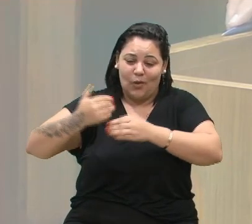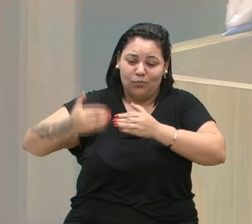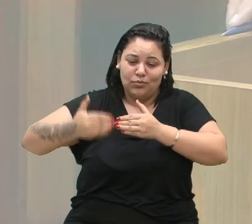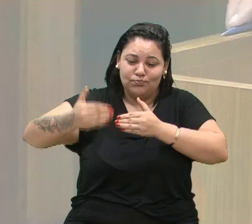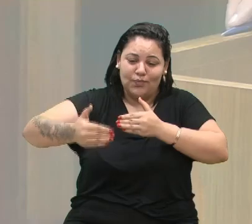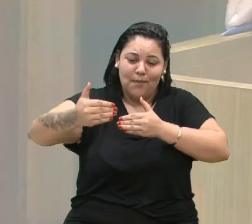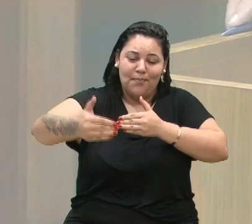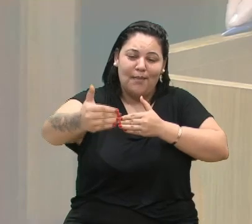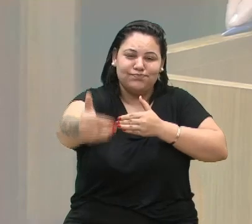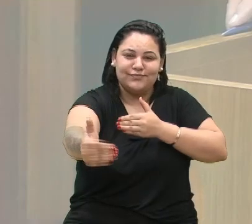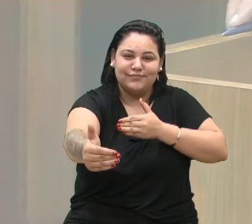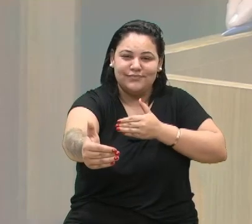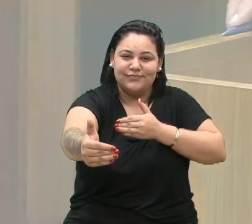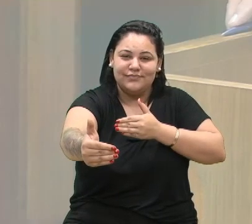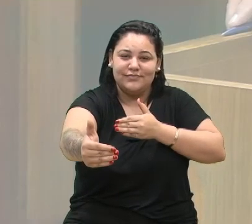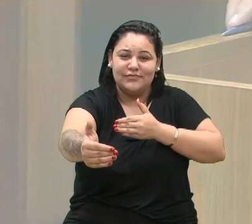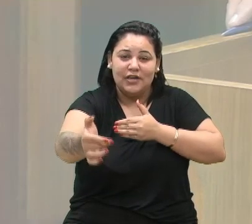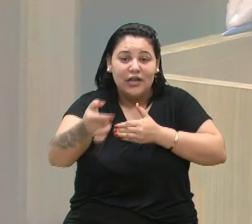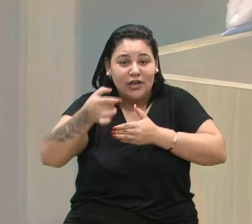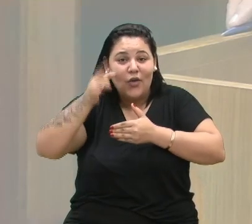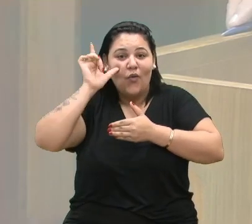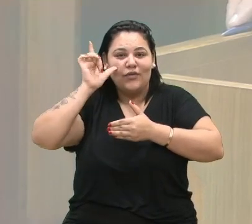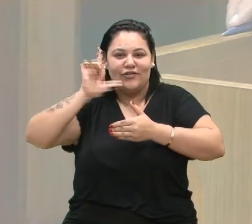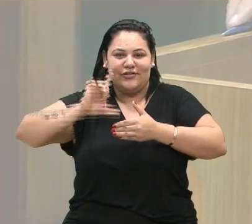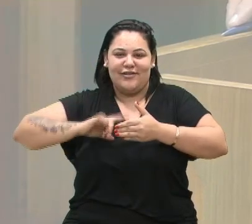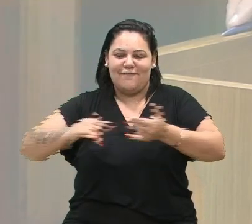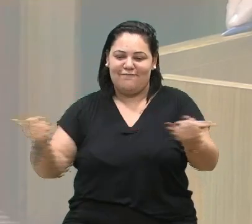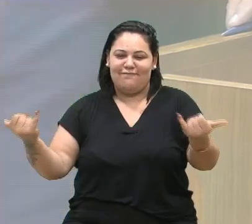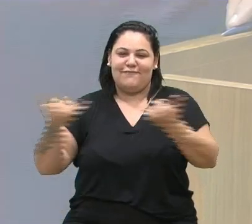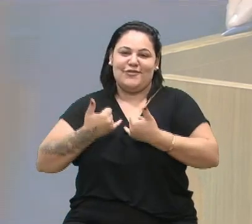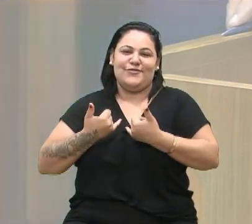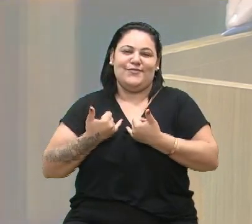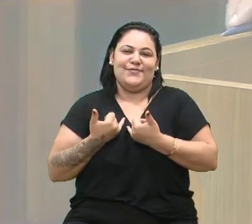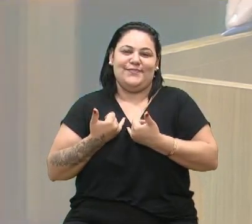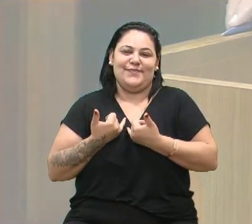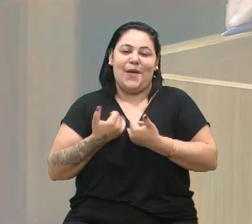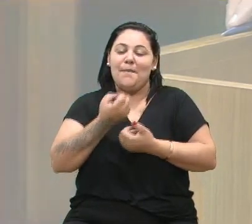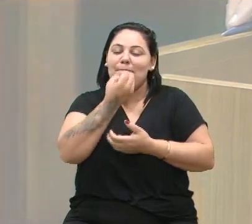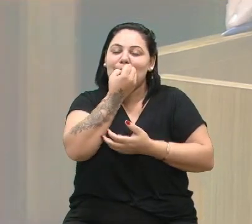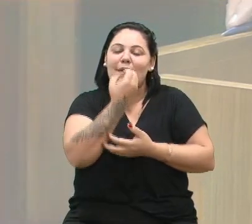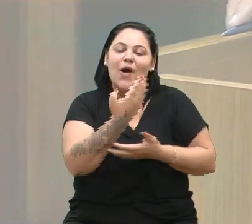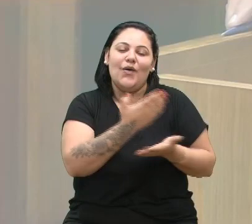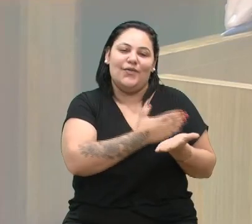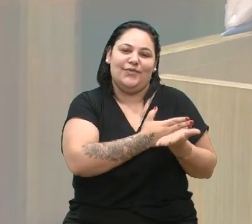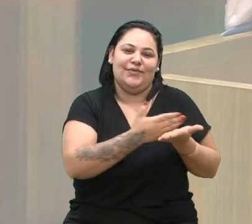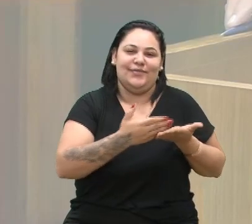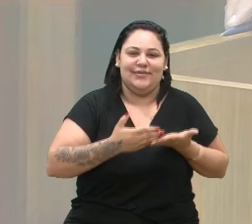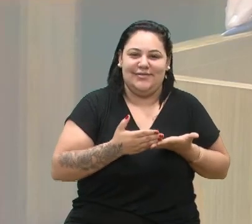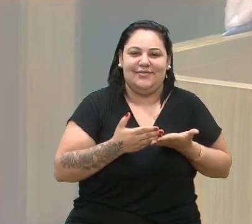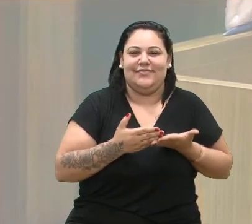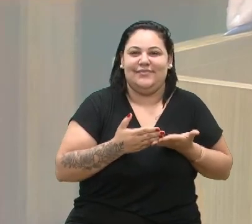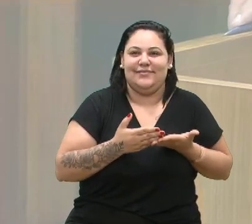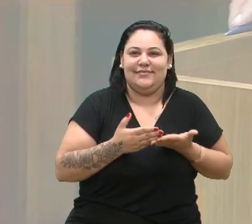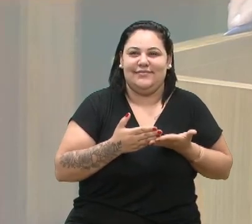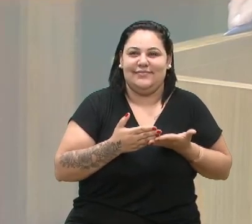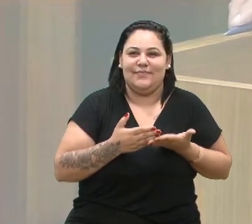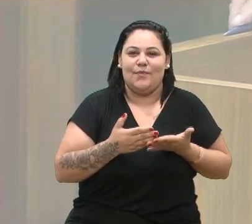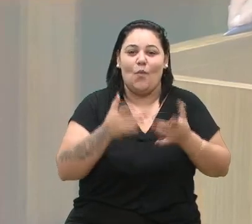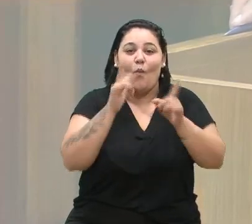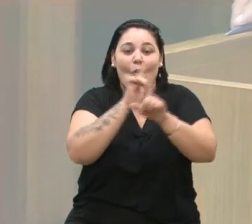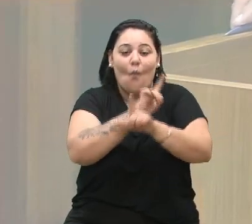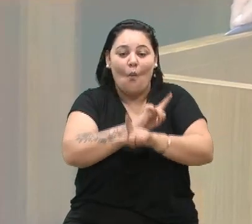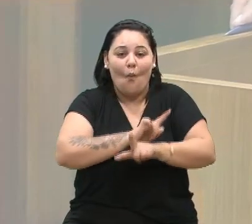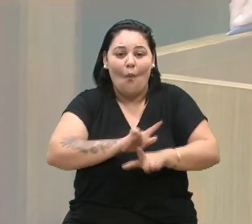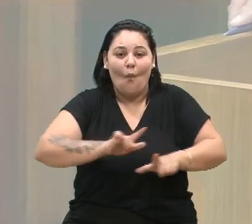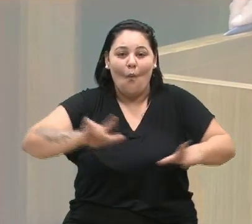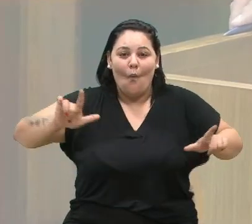e ontem tivemos essa boa notícia, o início da falada higienização dos